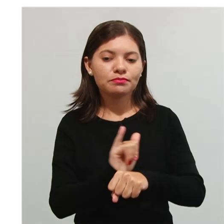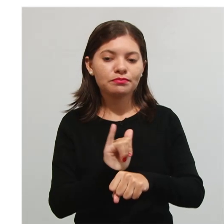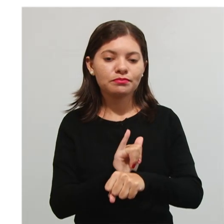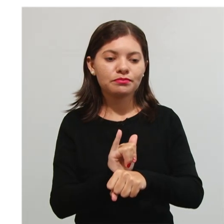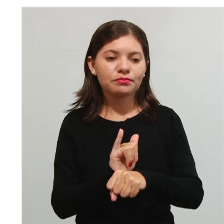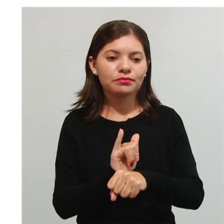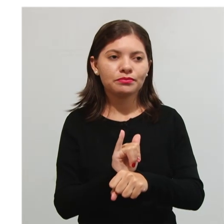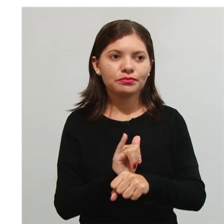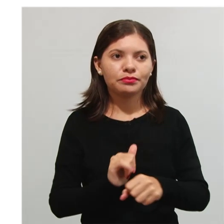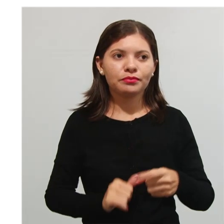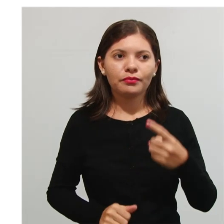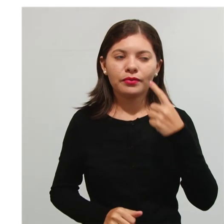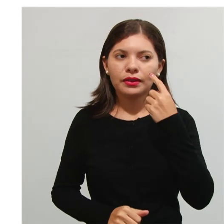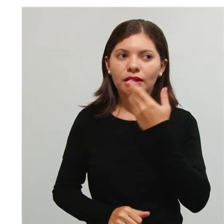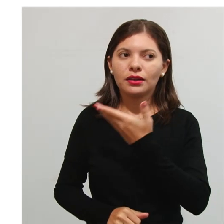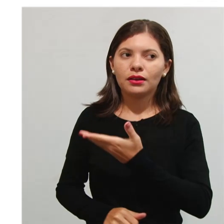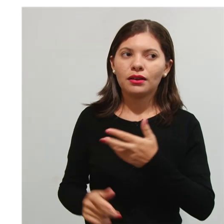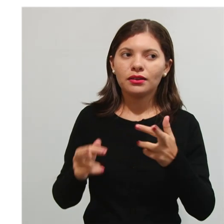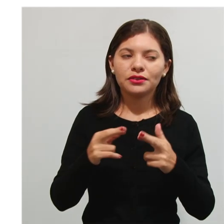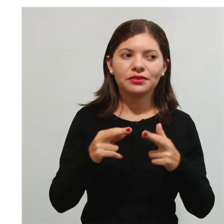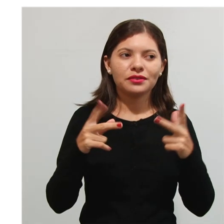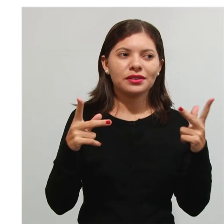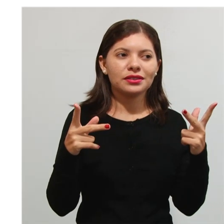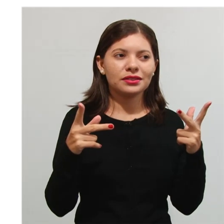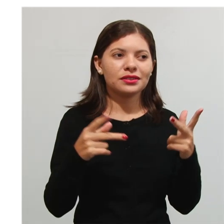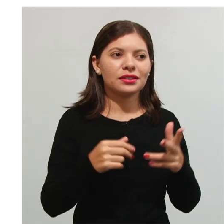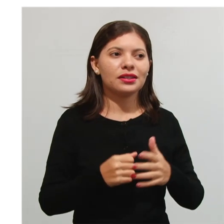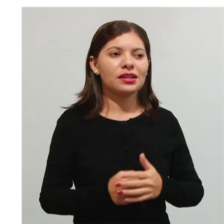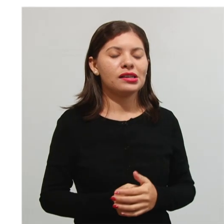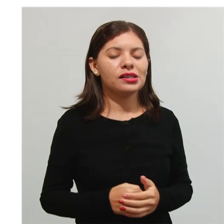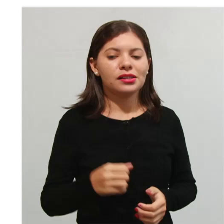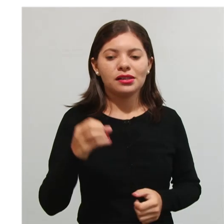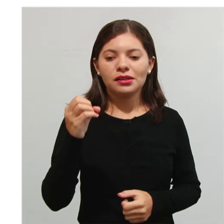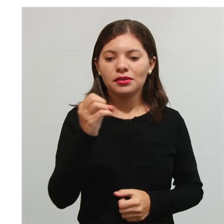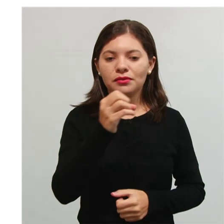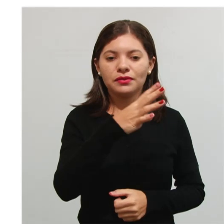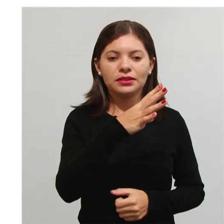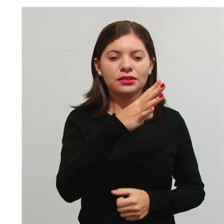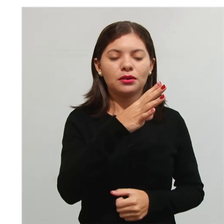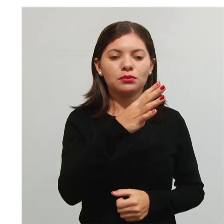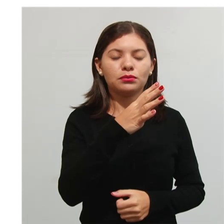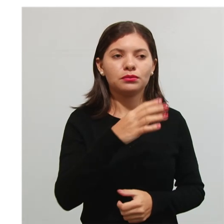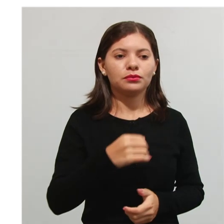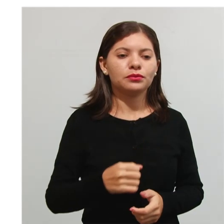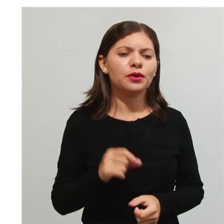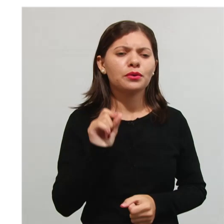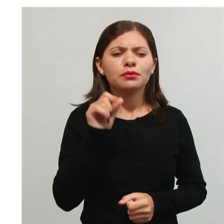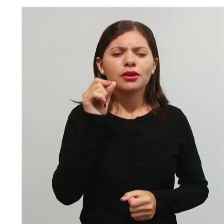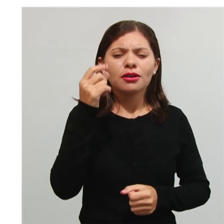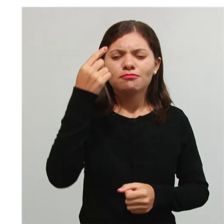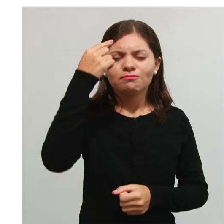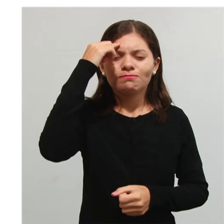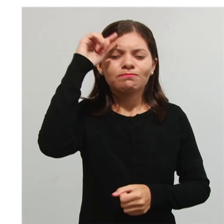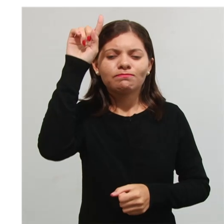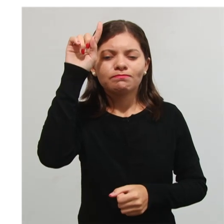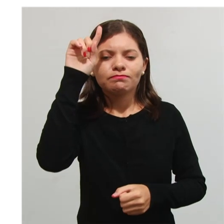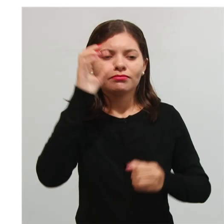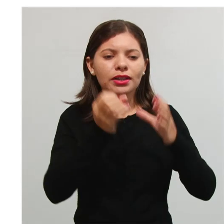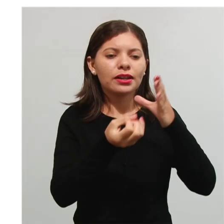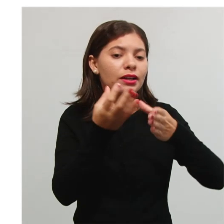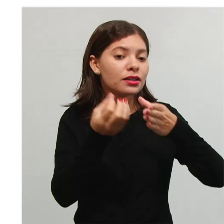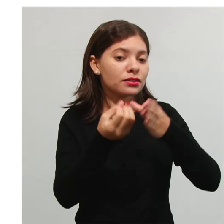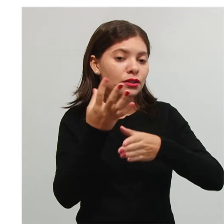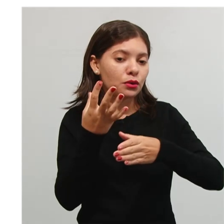publicação. E aqui nós vamos ver a diferença entre invenção e inovação. O que é invenção? É a criação de um